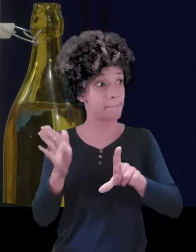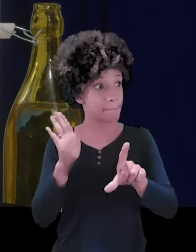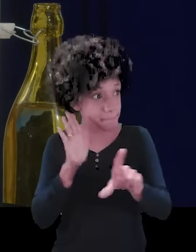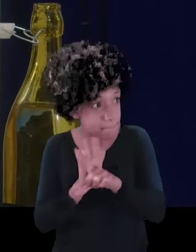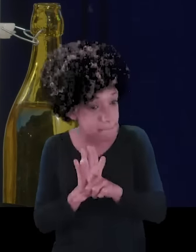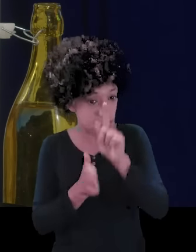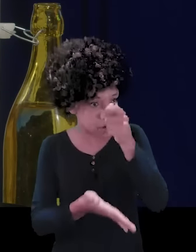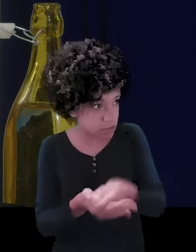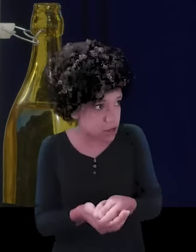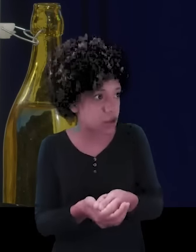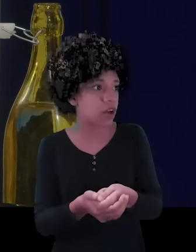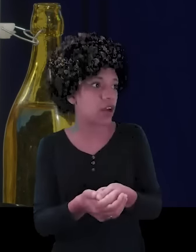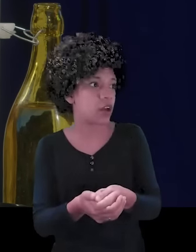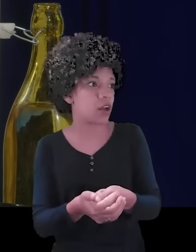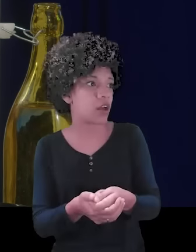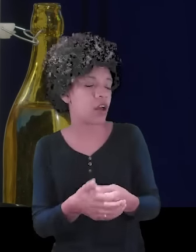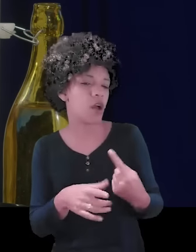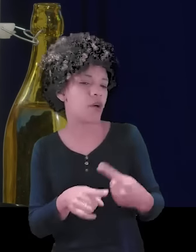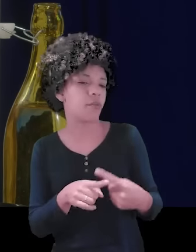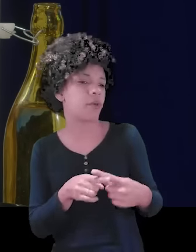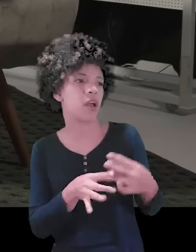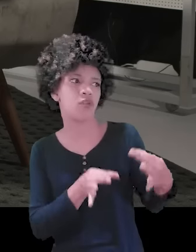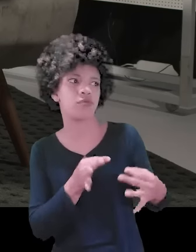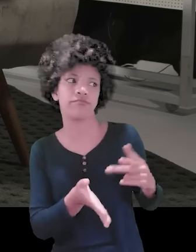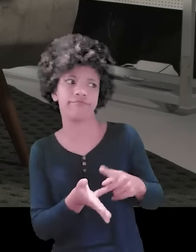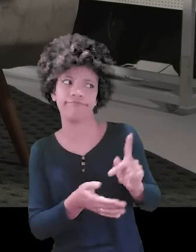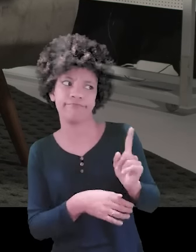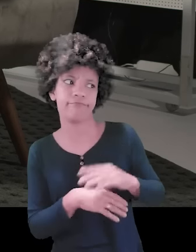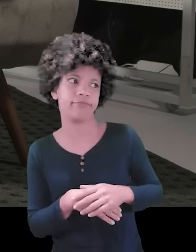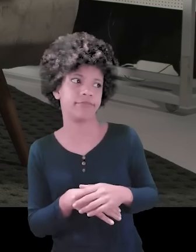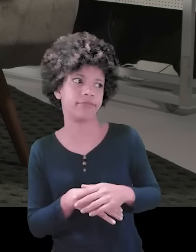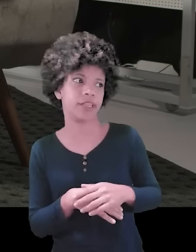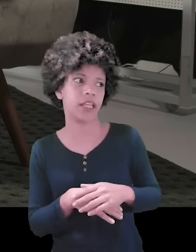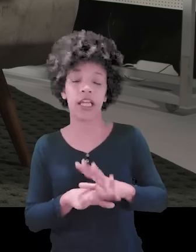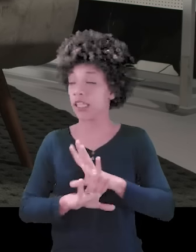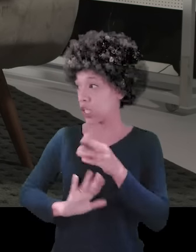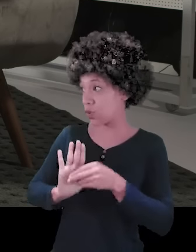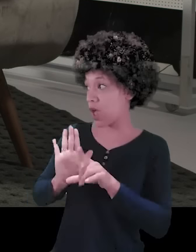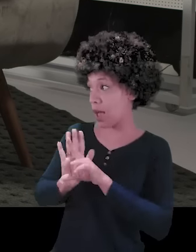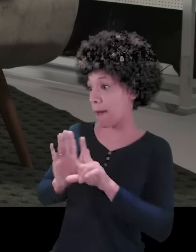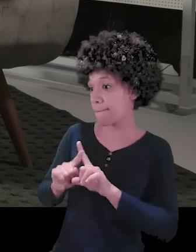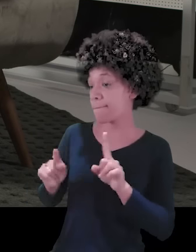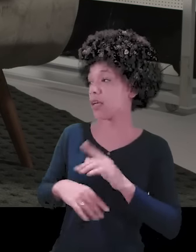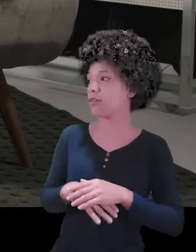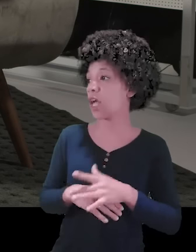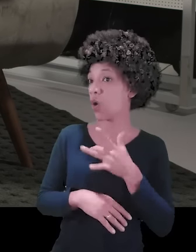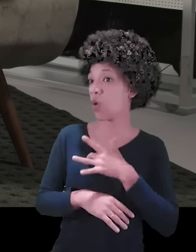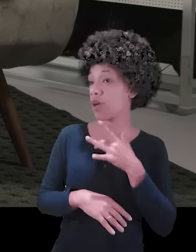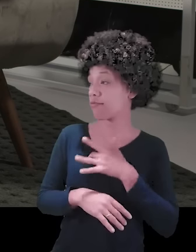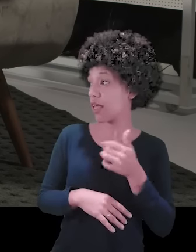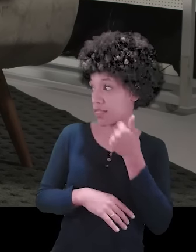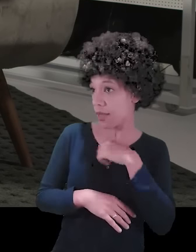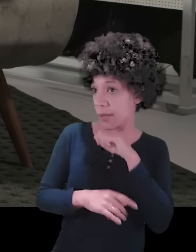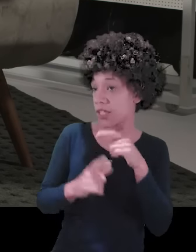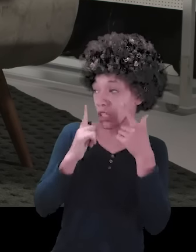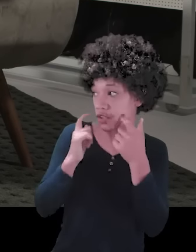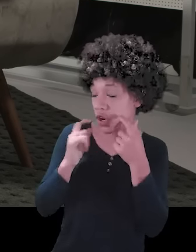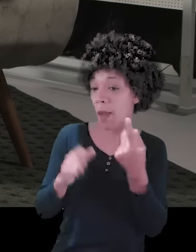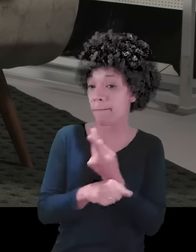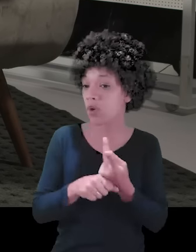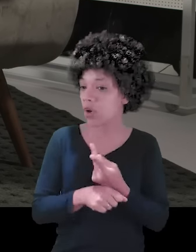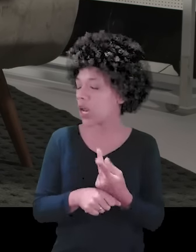tem que se não forem juiz de verdade Olá tudo legalizado Mas tem alguma Coitada da mãe lá que tá chorando